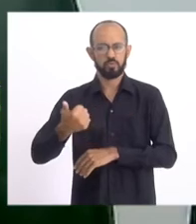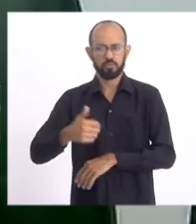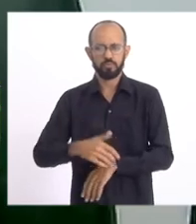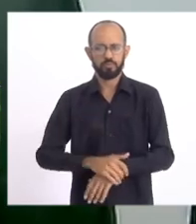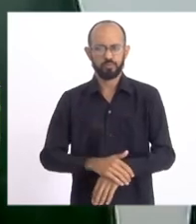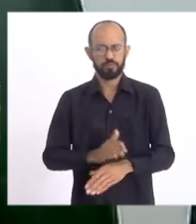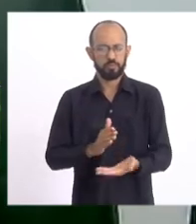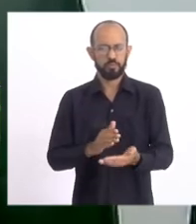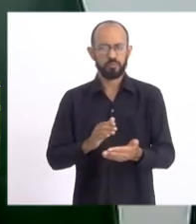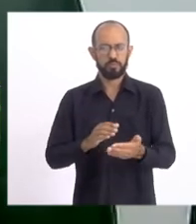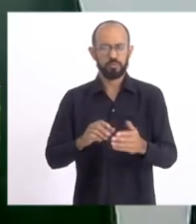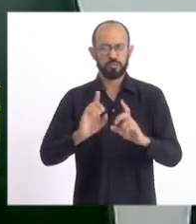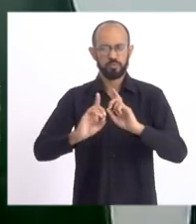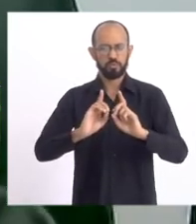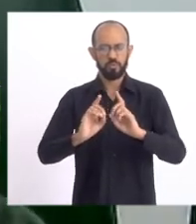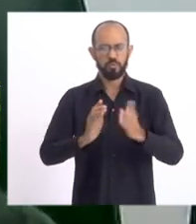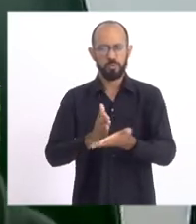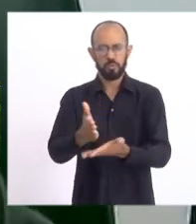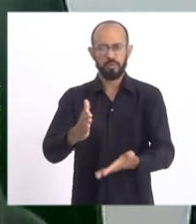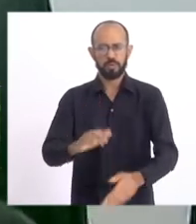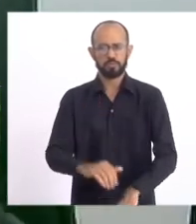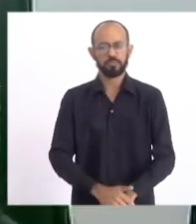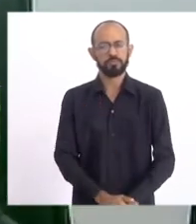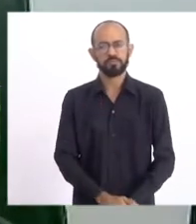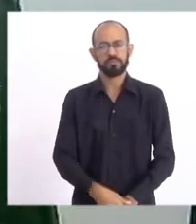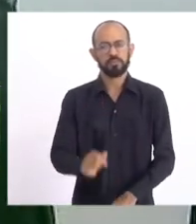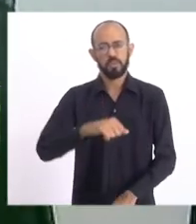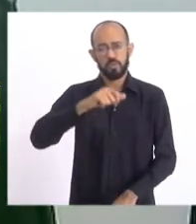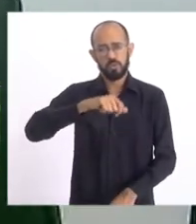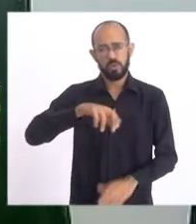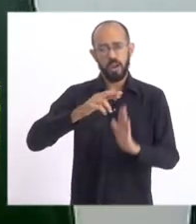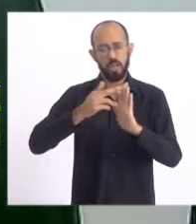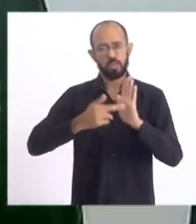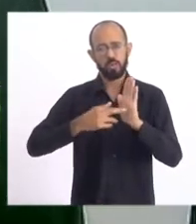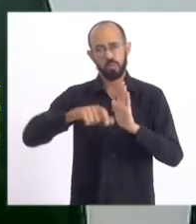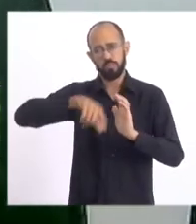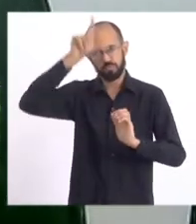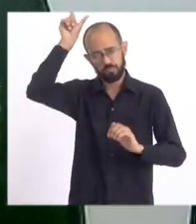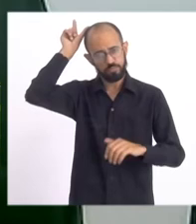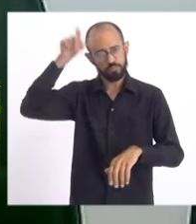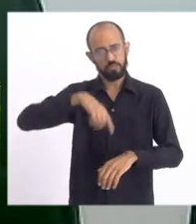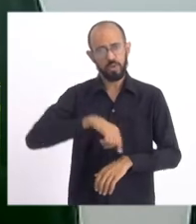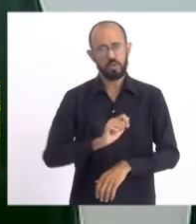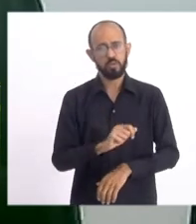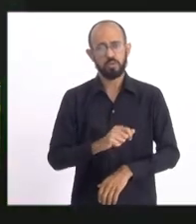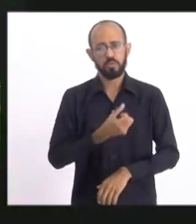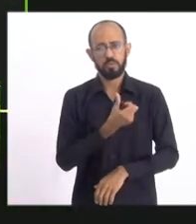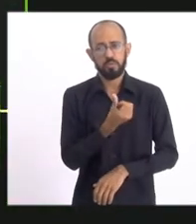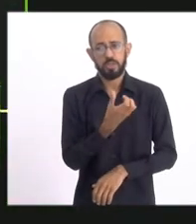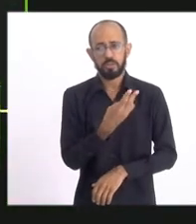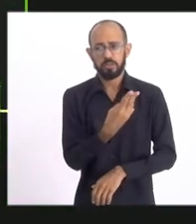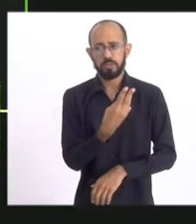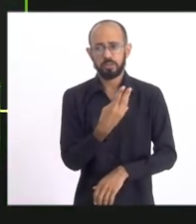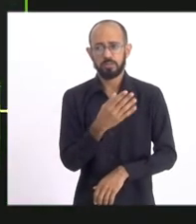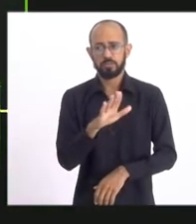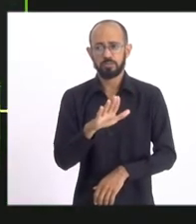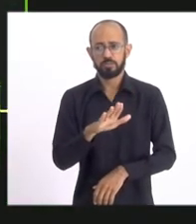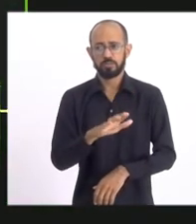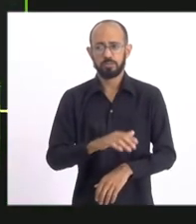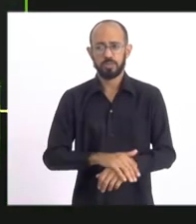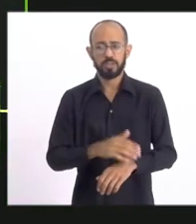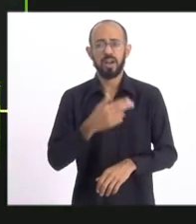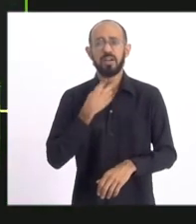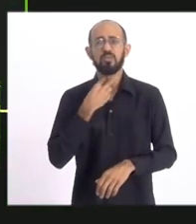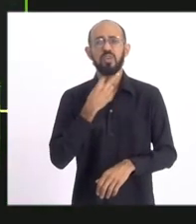Votação aprovada. Relator deputado Luiz Paulo, 63. Projeto de lei 2. Não estou ouvindo a voz do